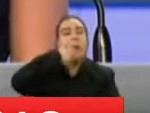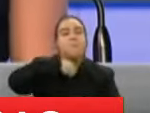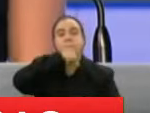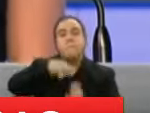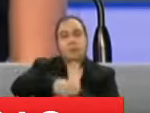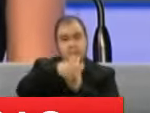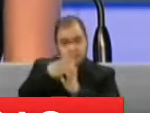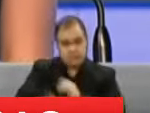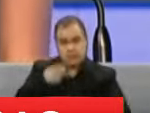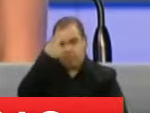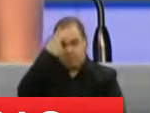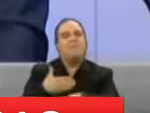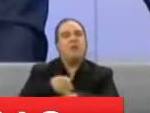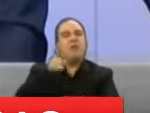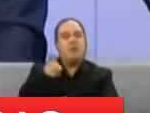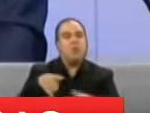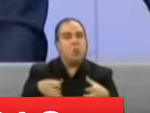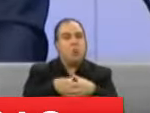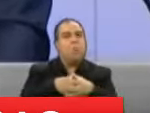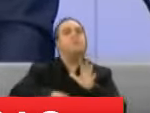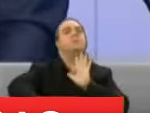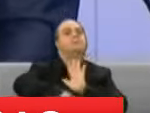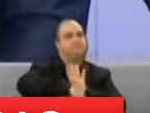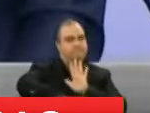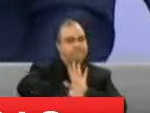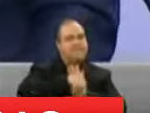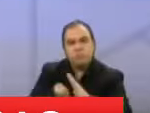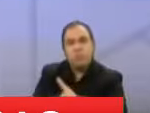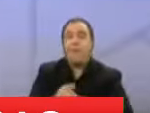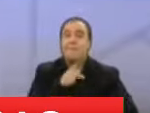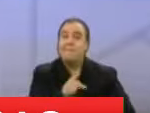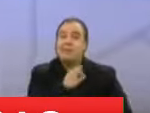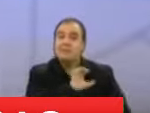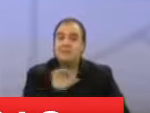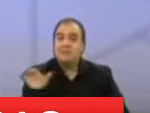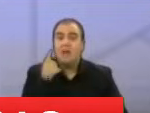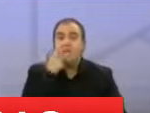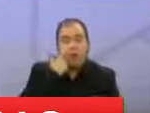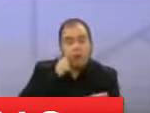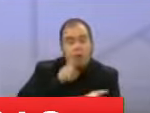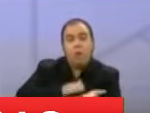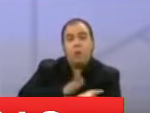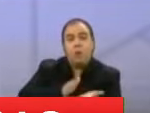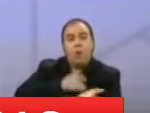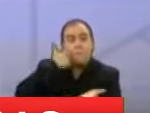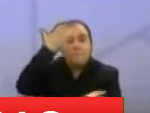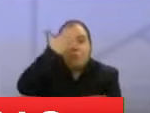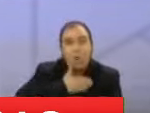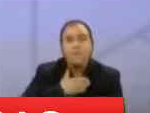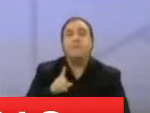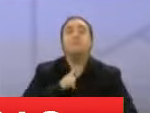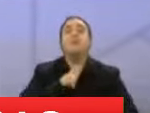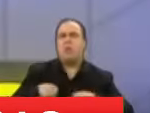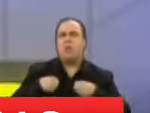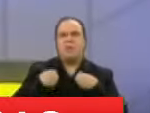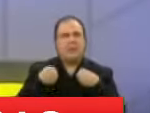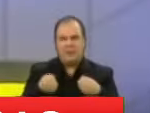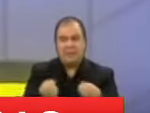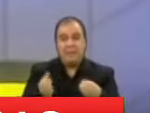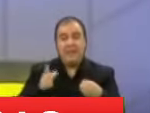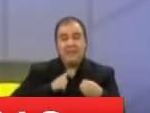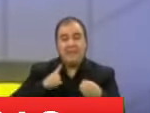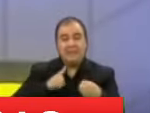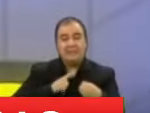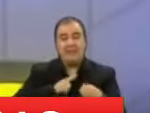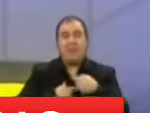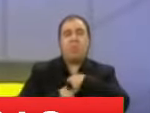trazia Então já tem três candidatos do podemos que fizeram isso Joyce hassman que é conhecida de muita gente foi uma das deputadas mais